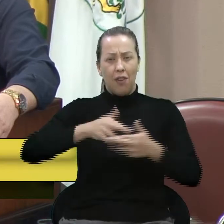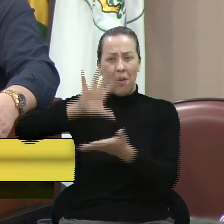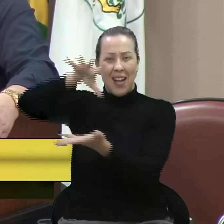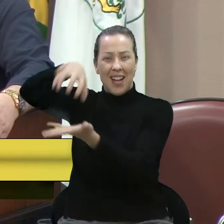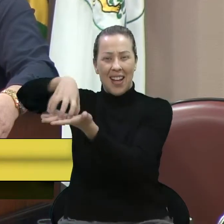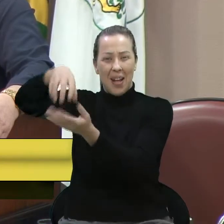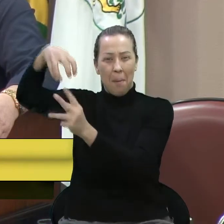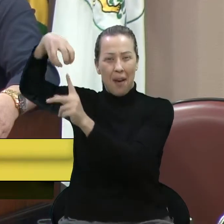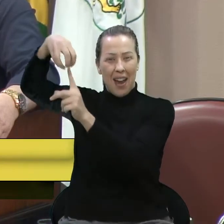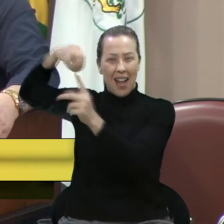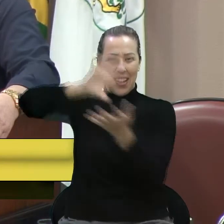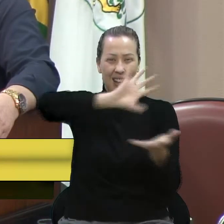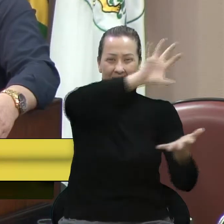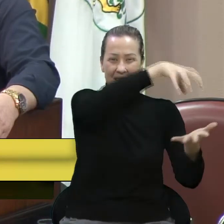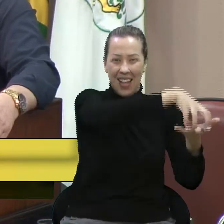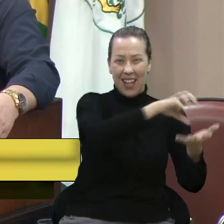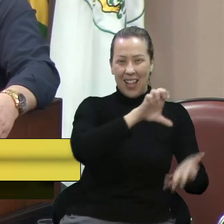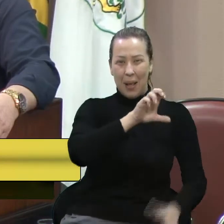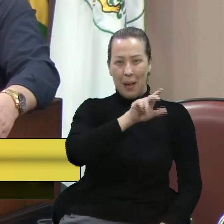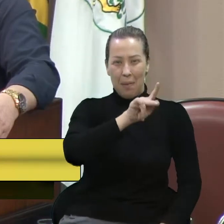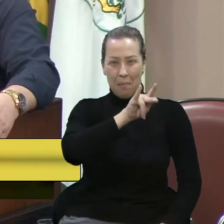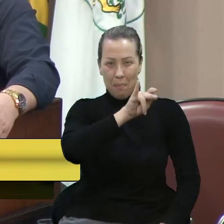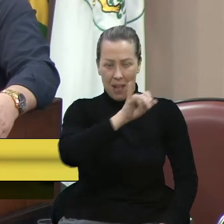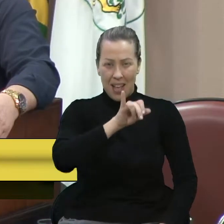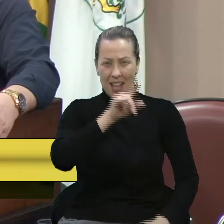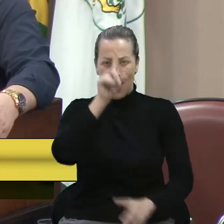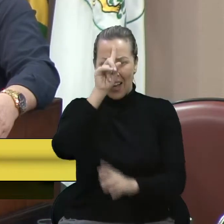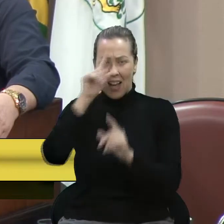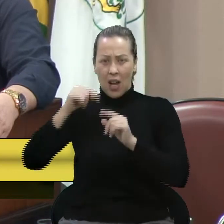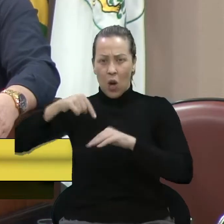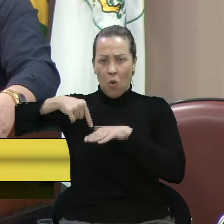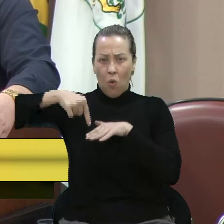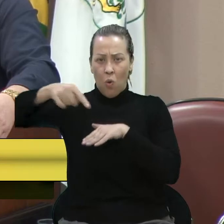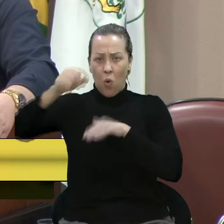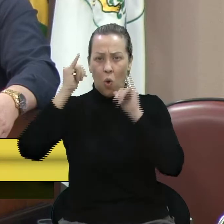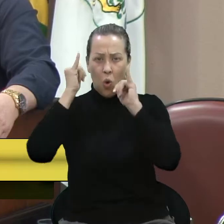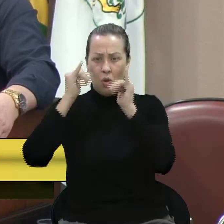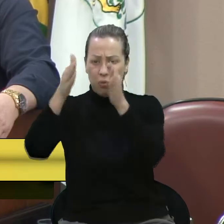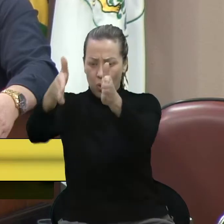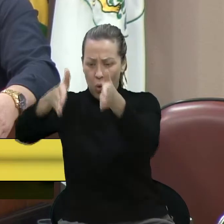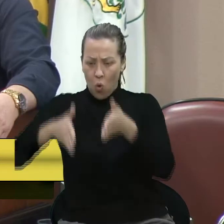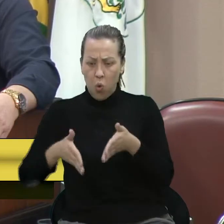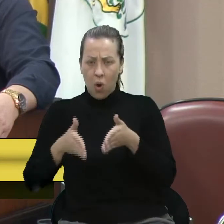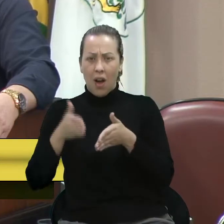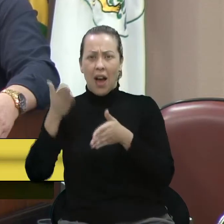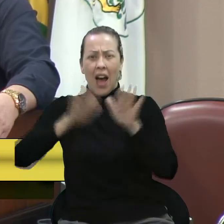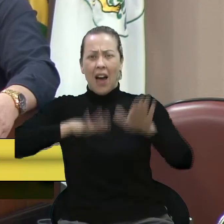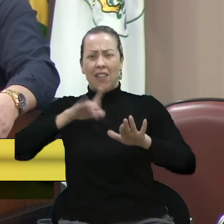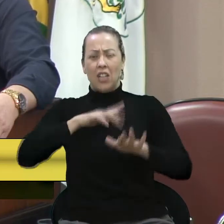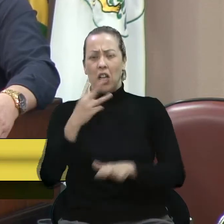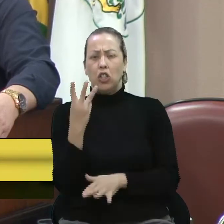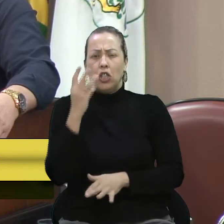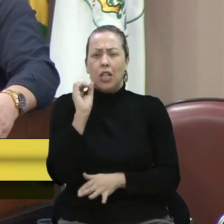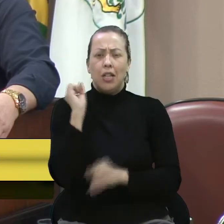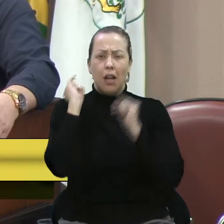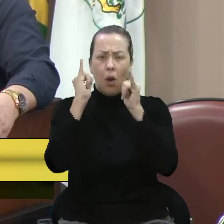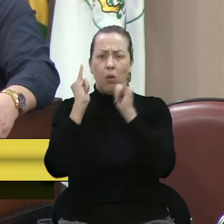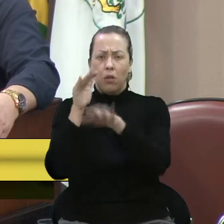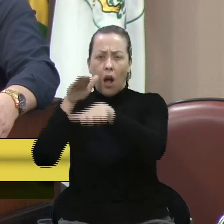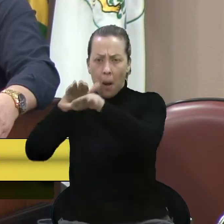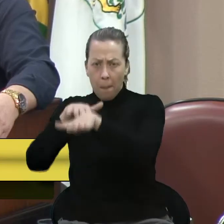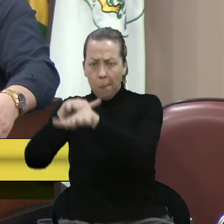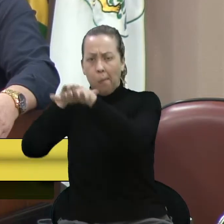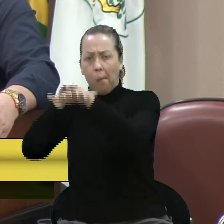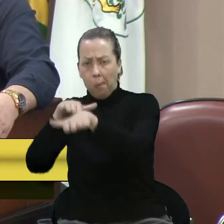a gente sabe que a faixa, né, do ônibus ela descongestionou. Antigamente entravam 20, 30 ônibus